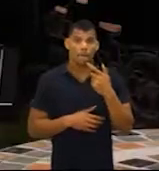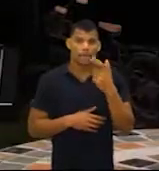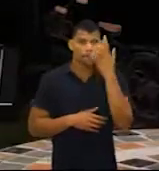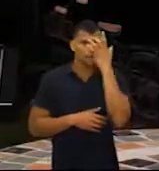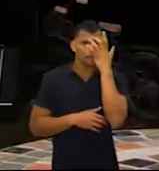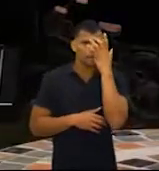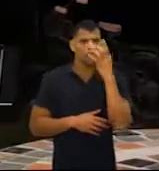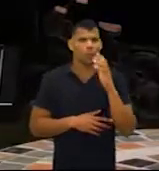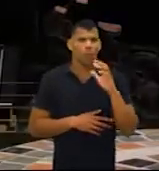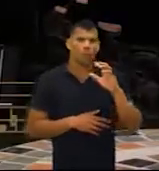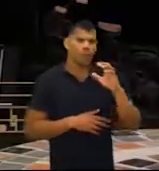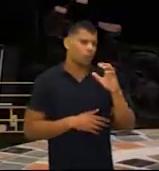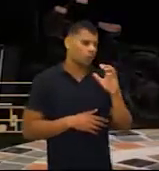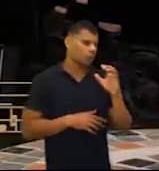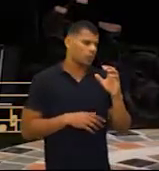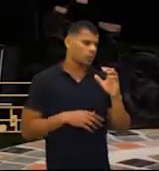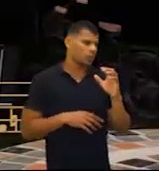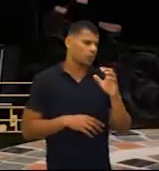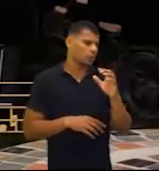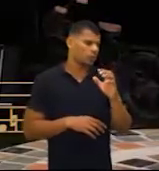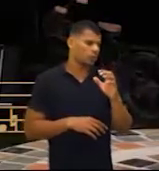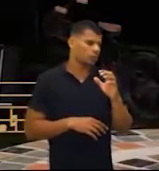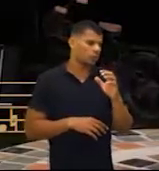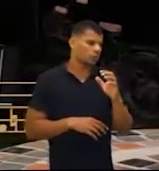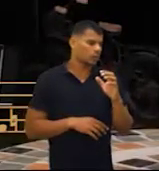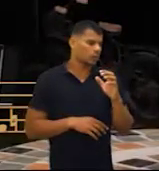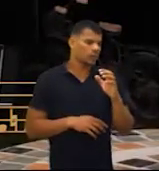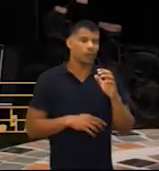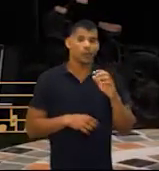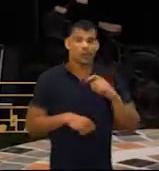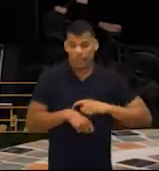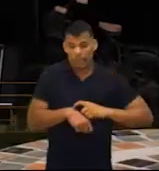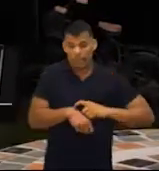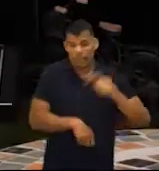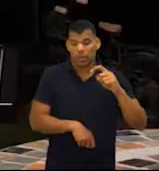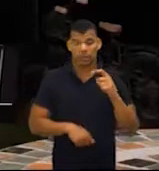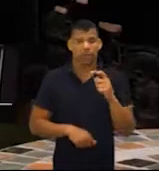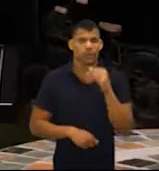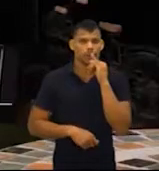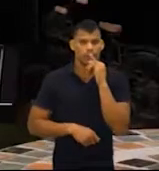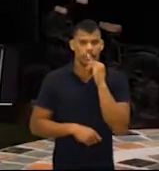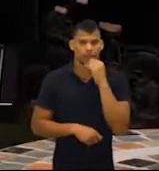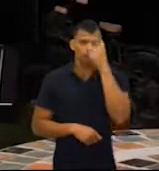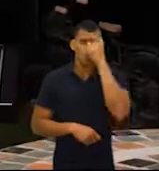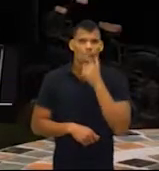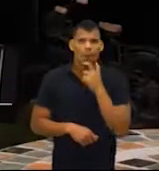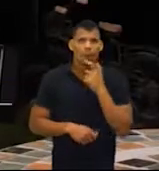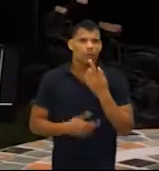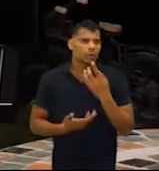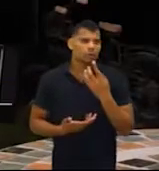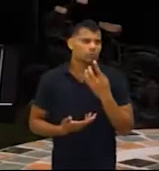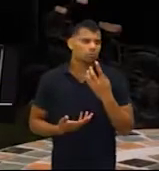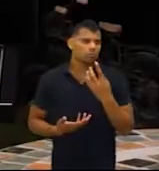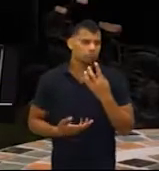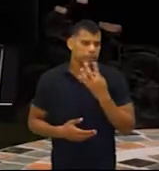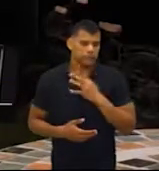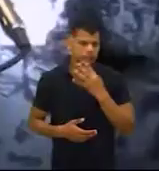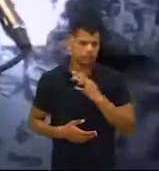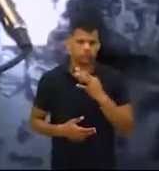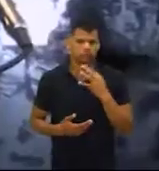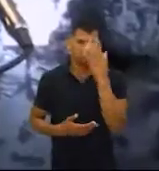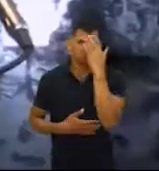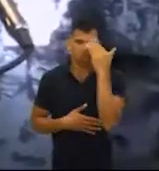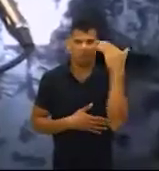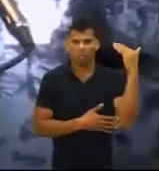fosse nos Estados Unidos, era coast to coast, mas aqui só tem uma costa. Então, foi da noite para o dia. Eu era uma pessoa desconhecida, mais conhecida